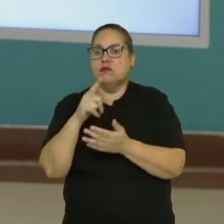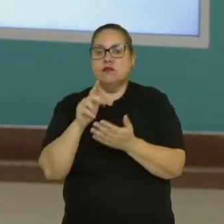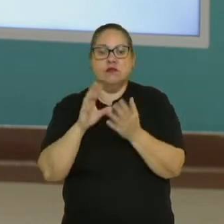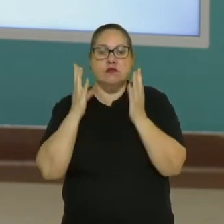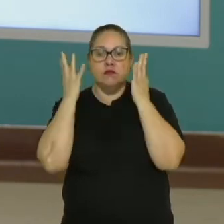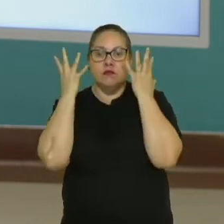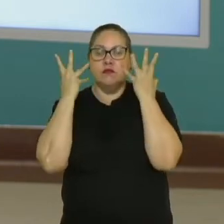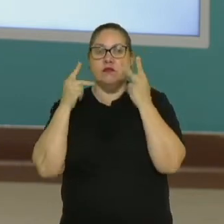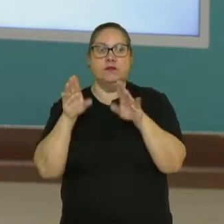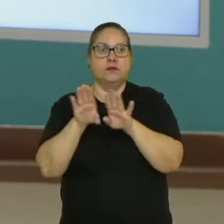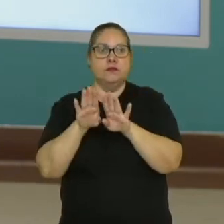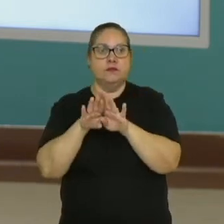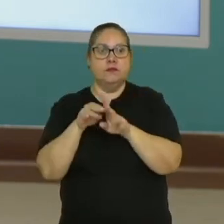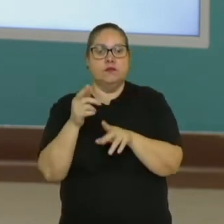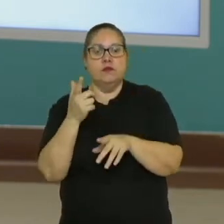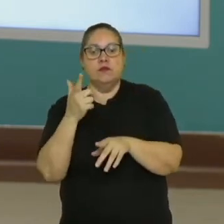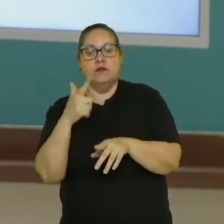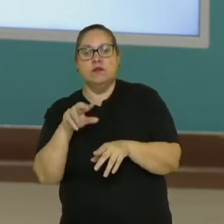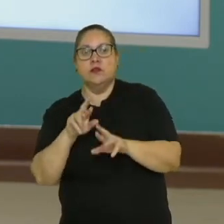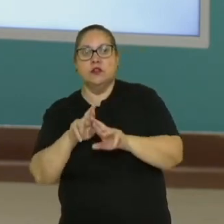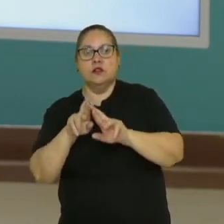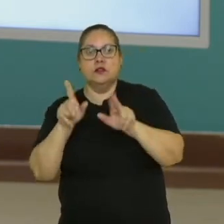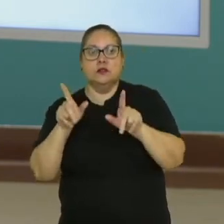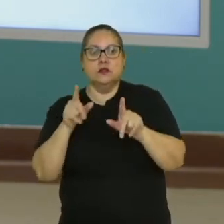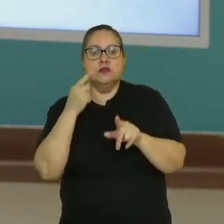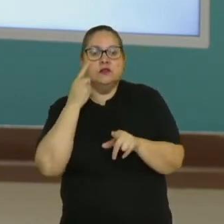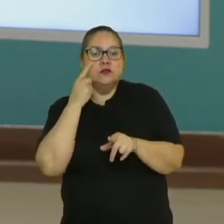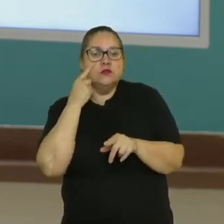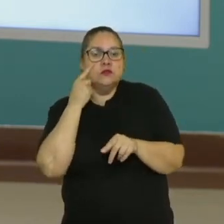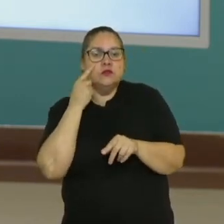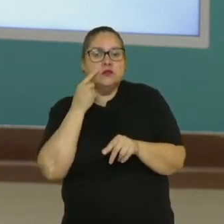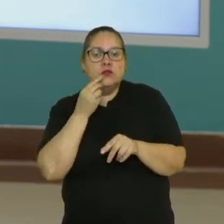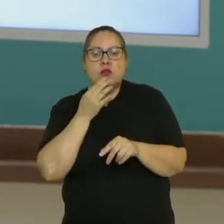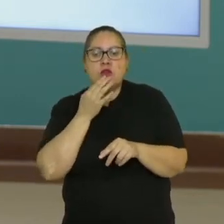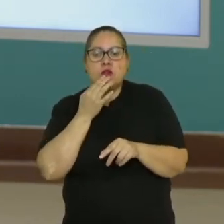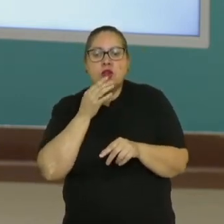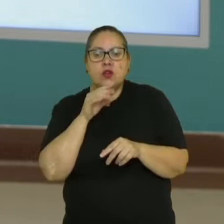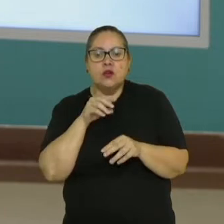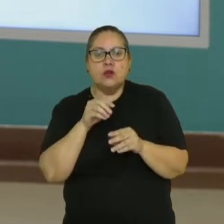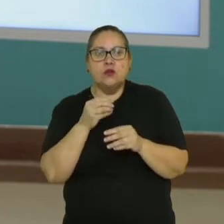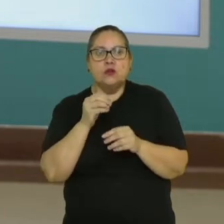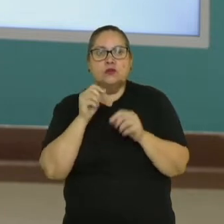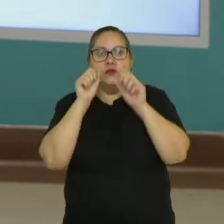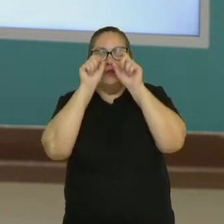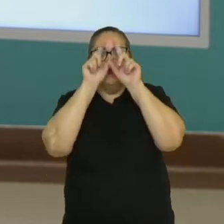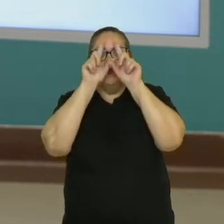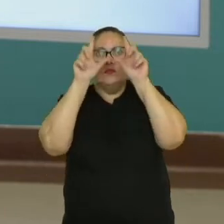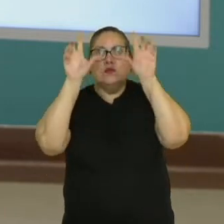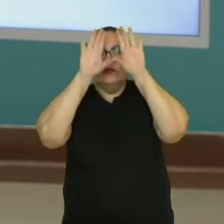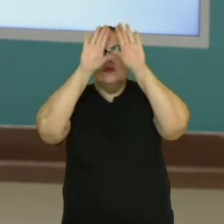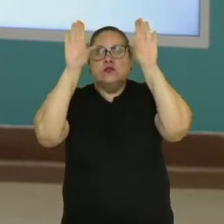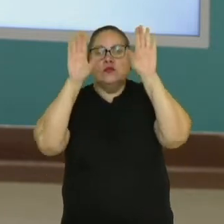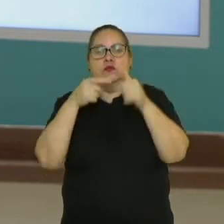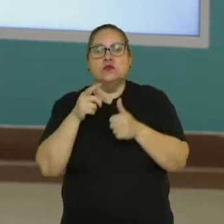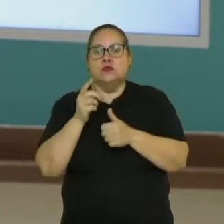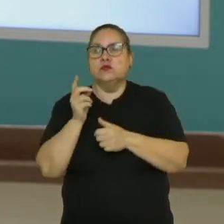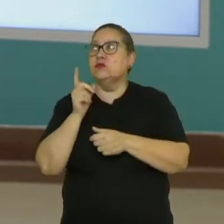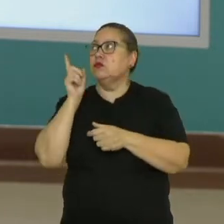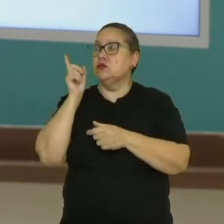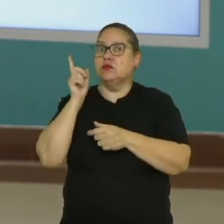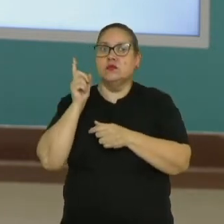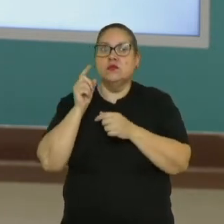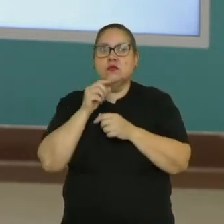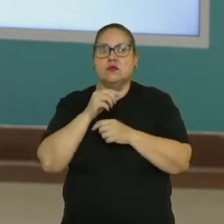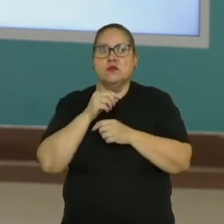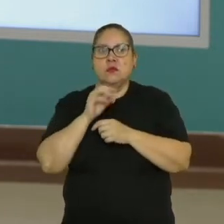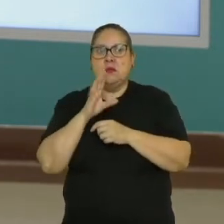Vamos perceber uma outra diferença? Repare na coloração do céu. Na primeira imagem, tem uma cor